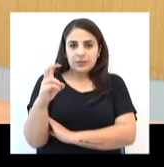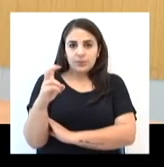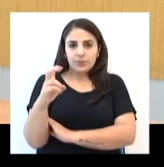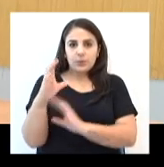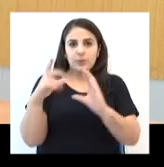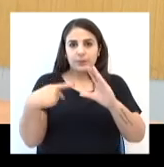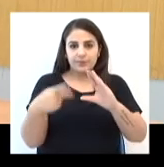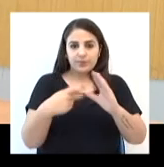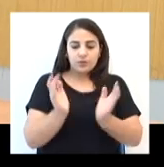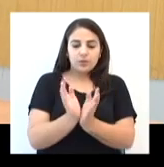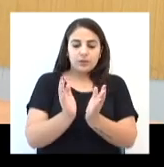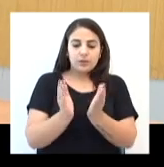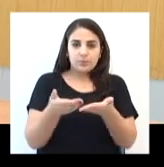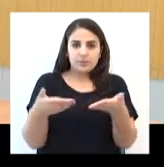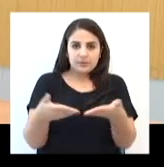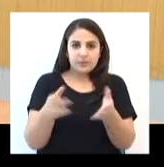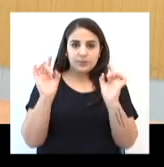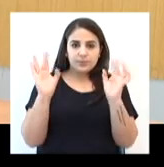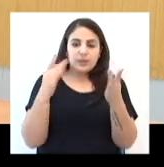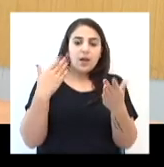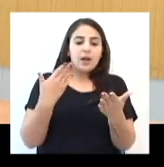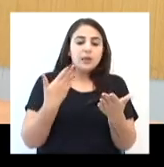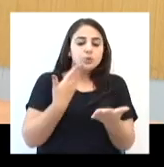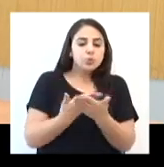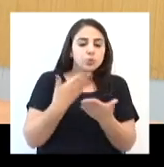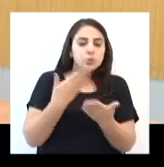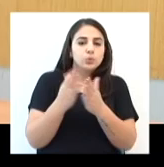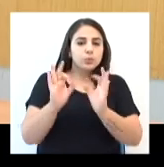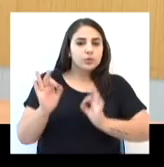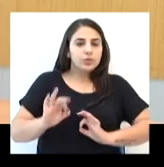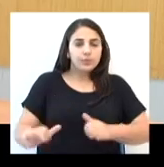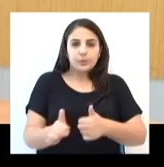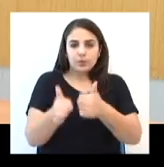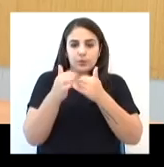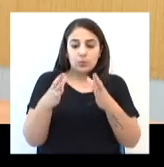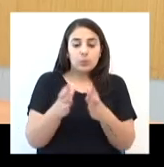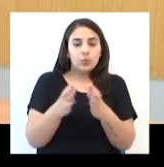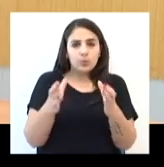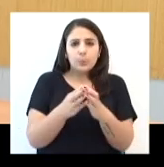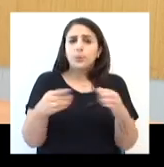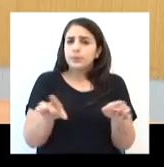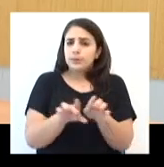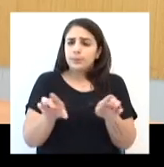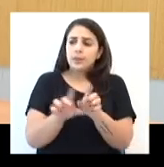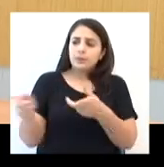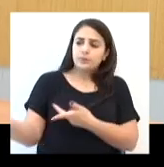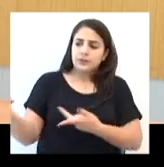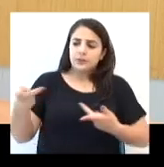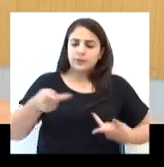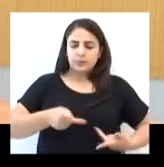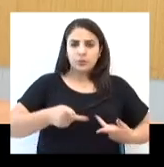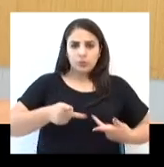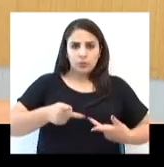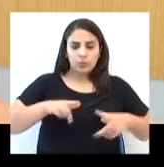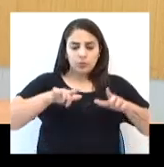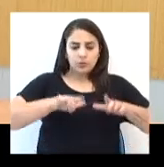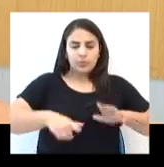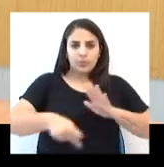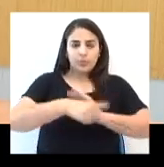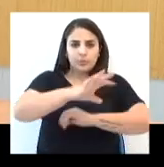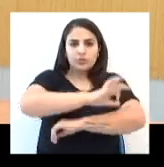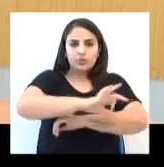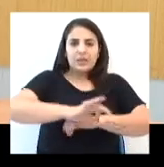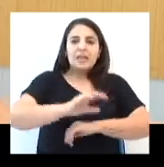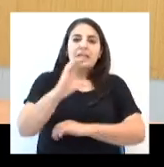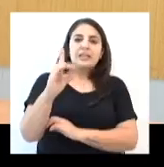comissão especial para elaborar estudos e projetos de melhorias. O grupo, inclusive, visitou o Departamento de Engenharia